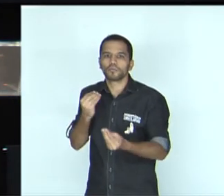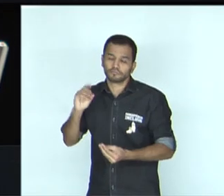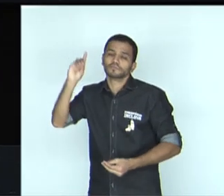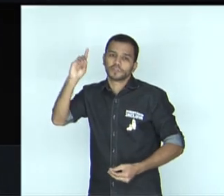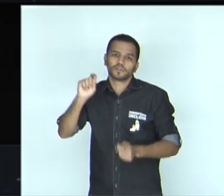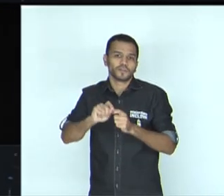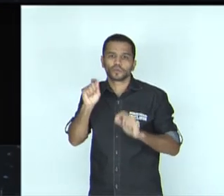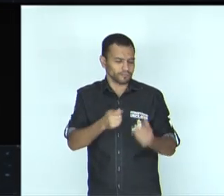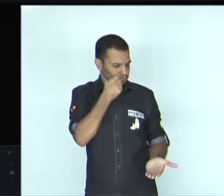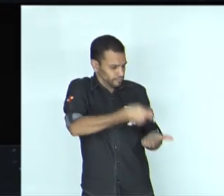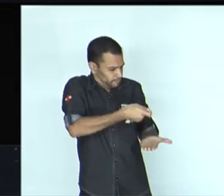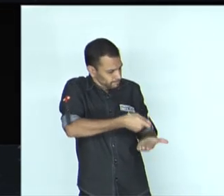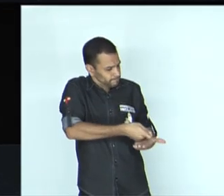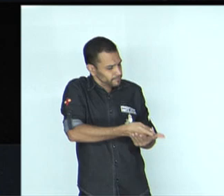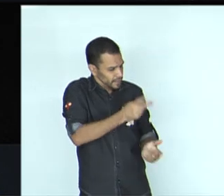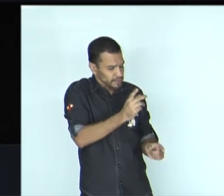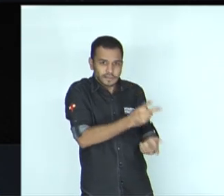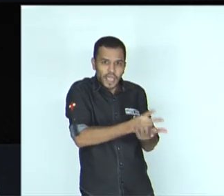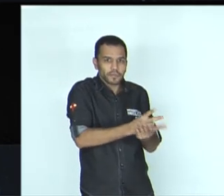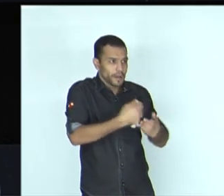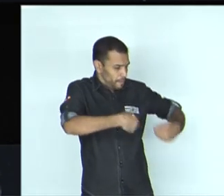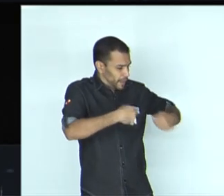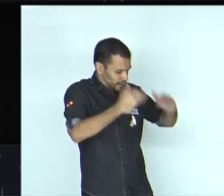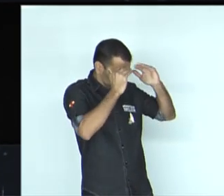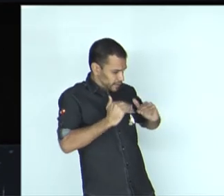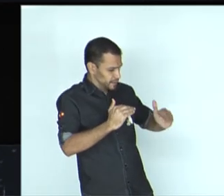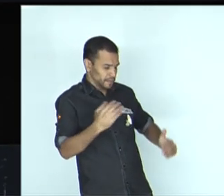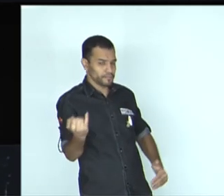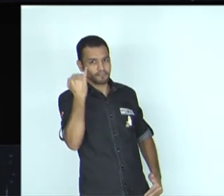Deus, milagres de Deus, e você não quer ser cobrado? Ei, desista.